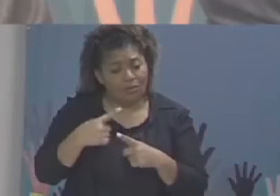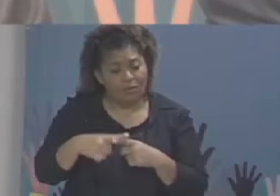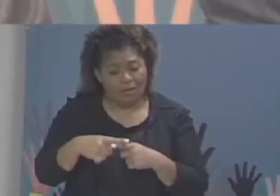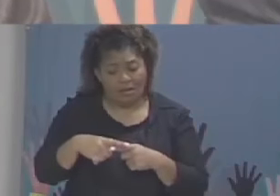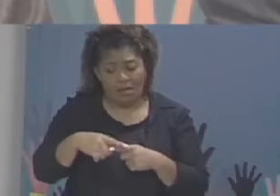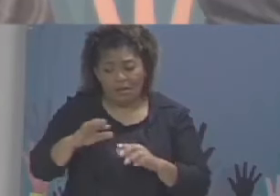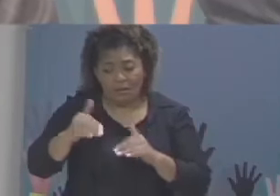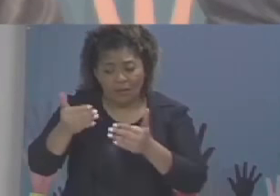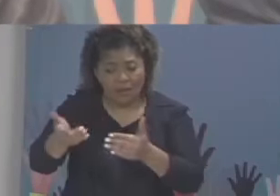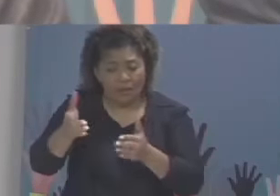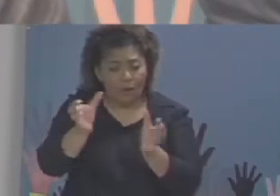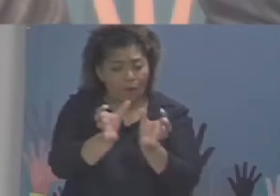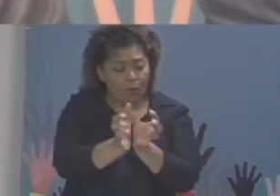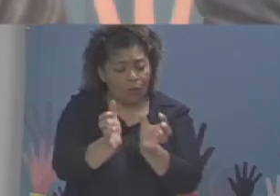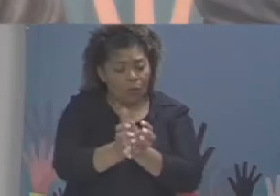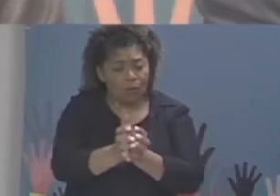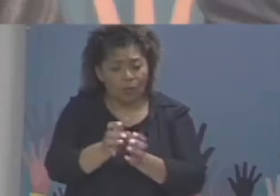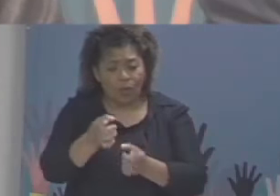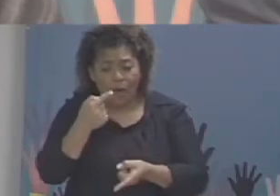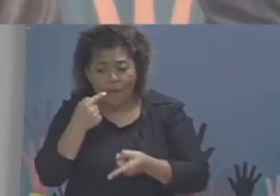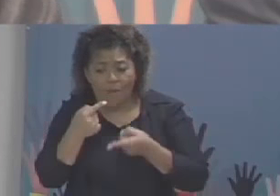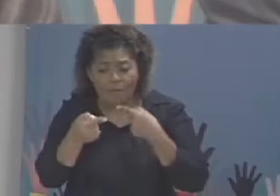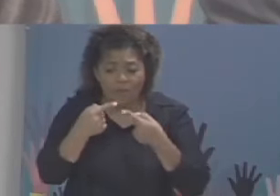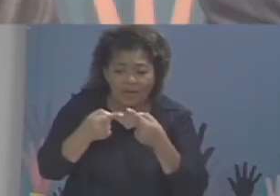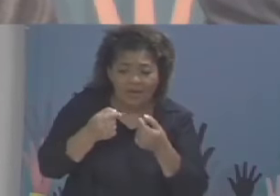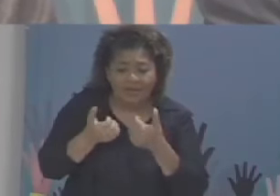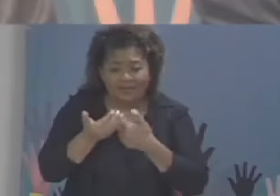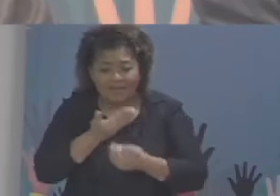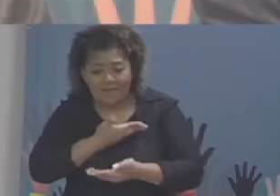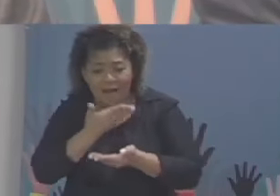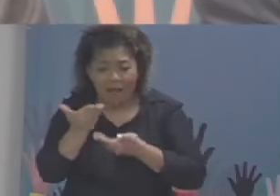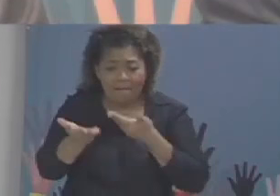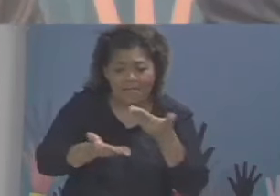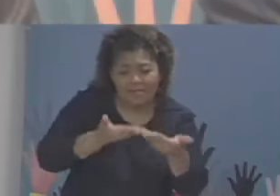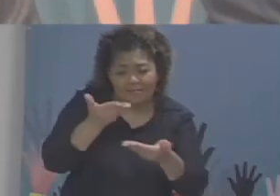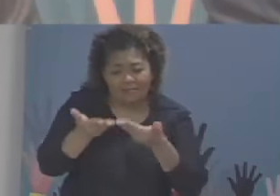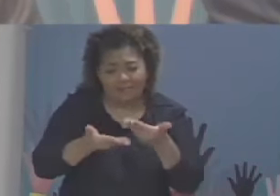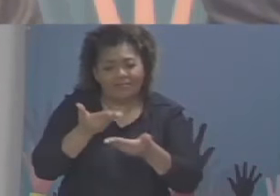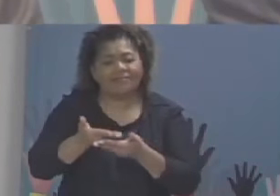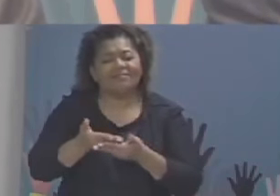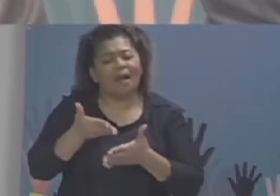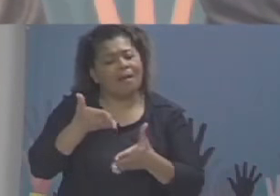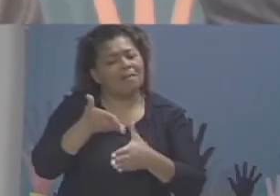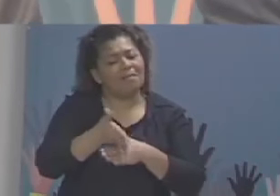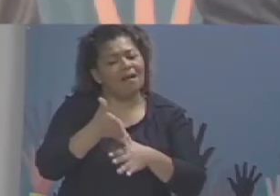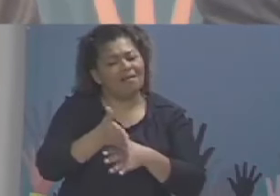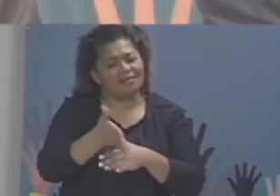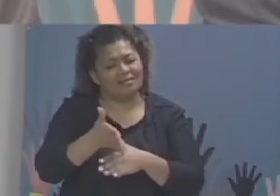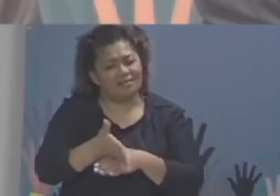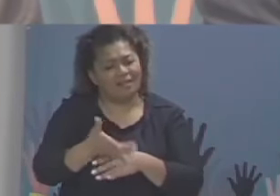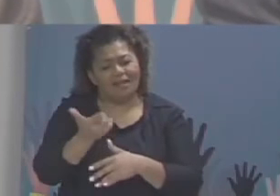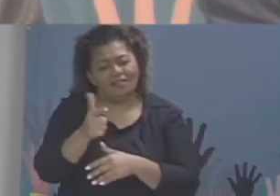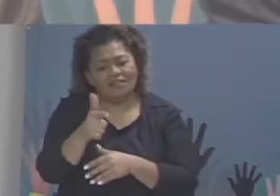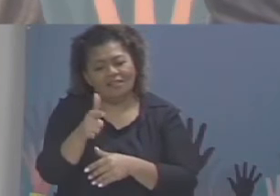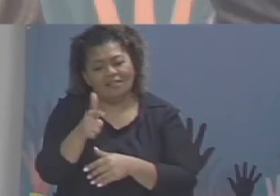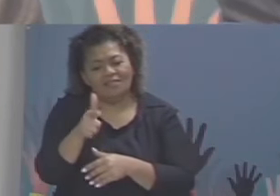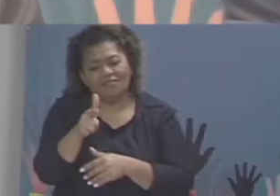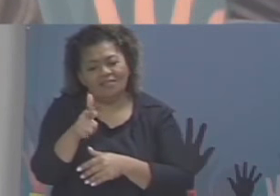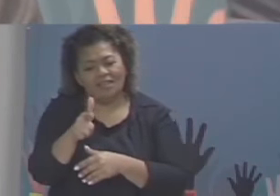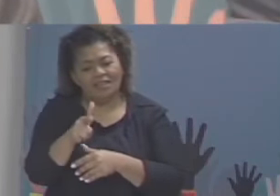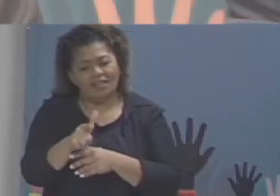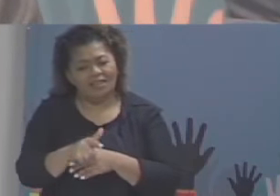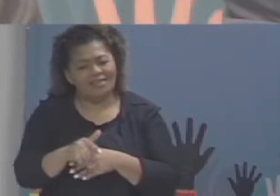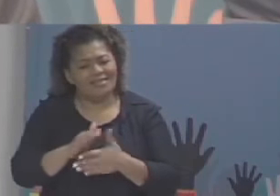do grupo político, quando é para os amigos, passa. Então, na verdade, é uma decisão política, não tem nenhum tipo de